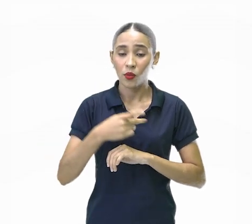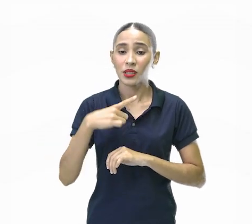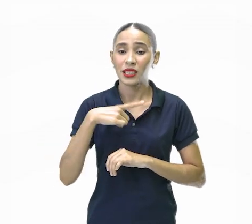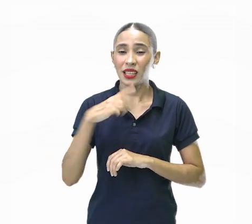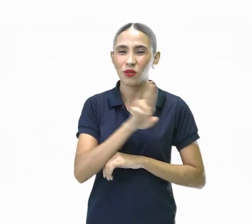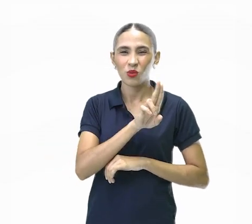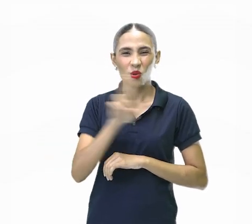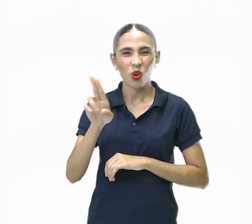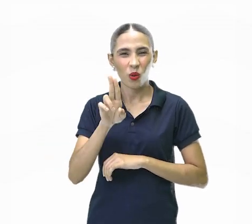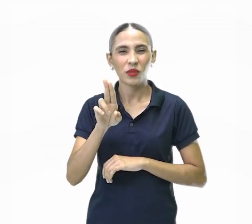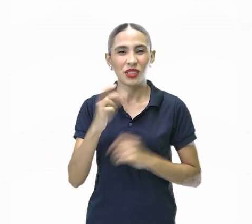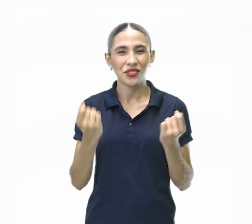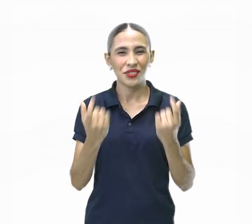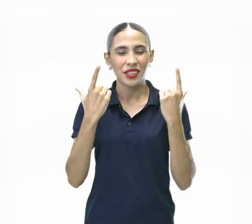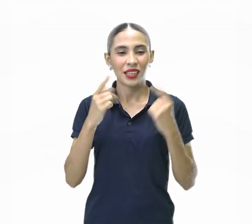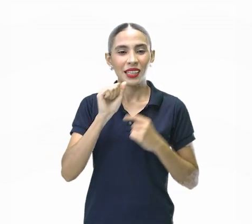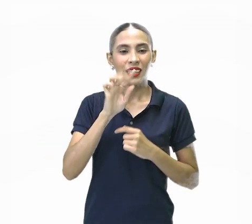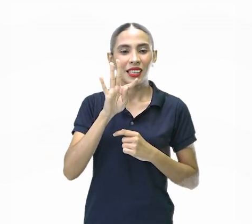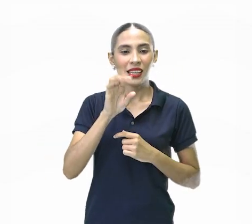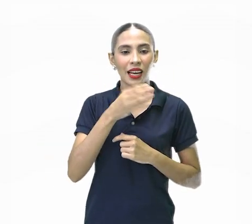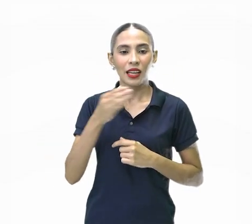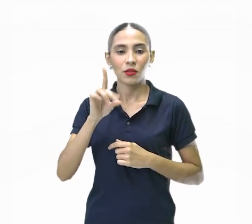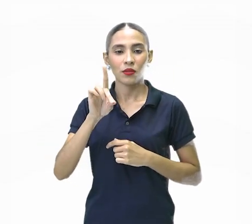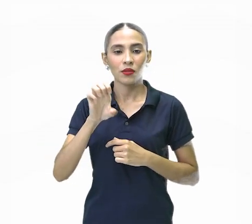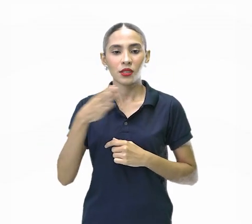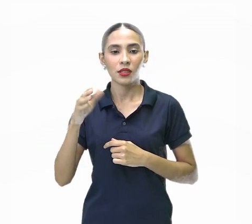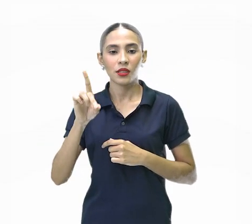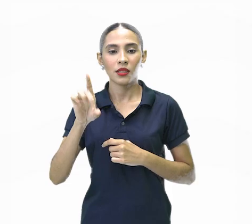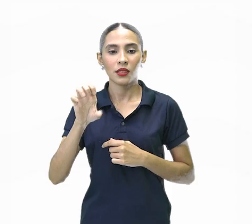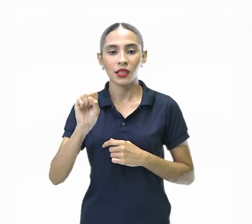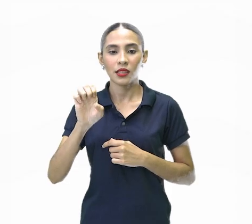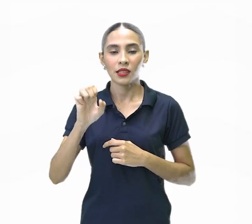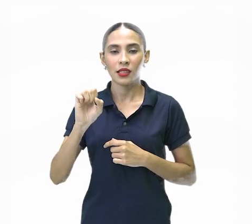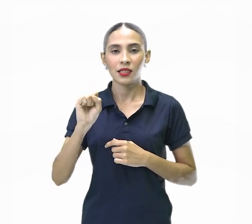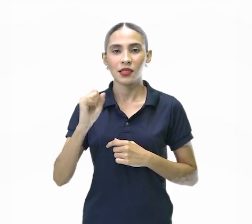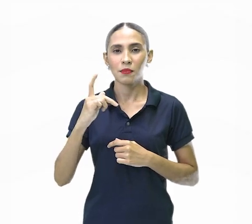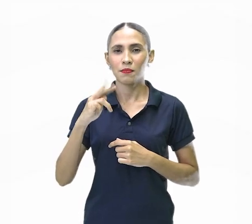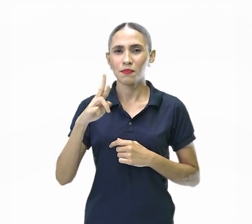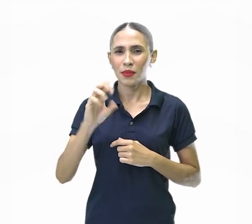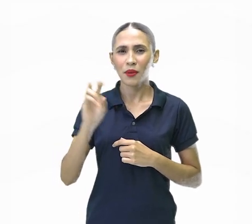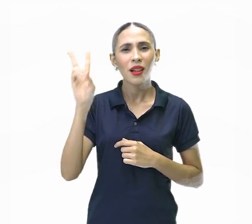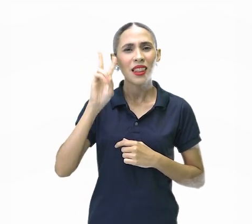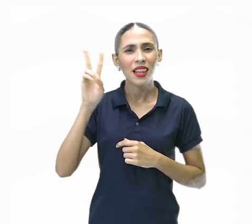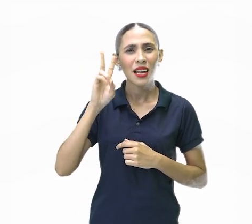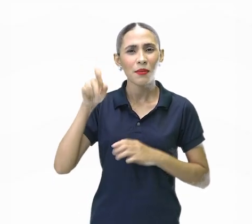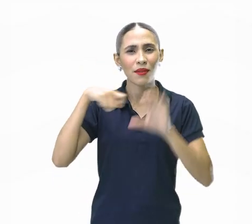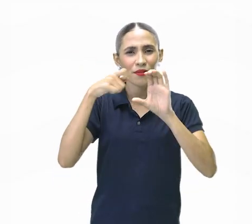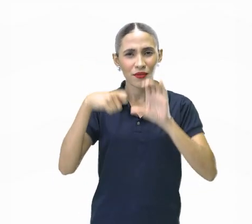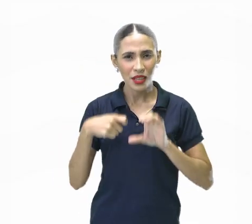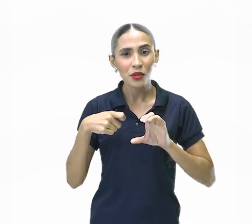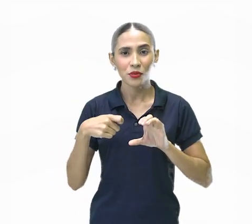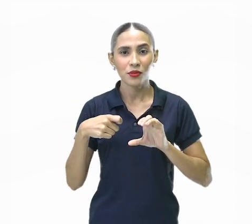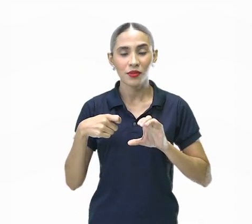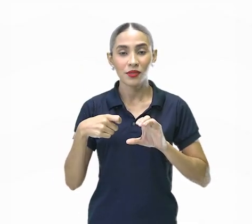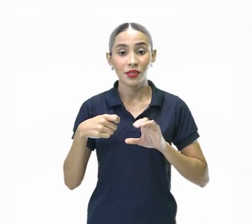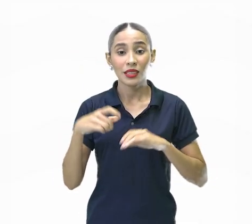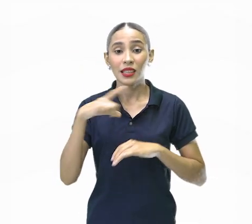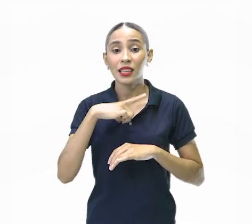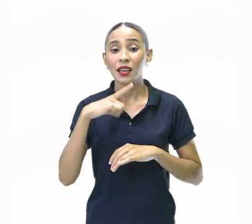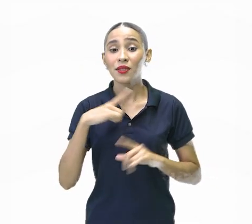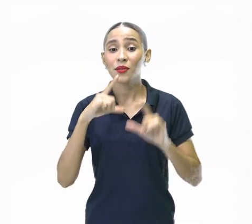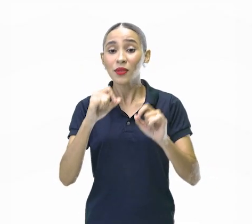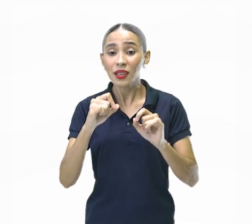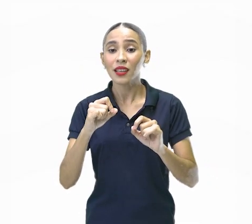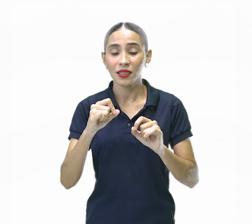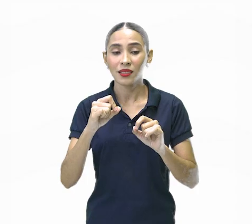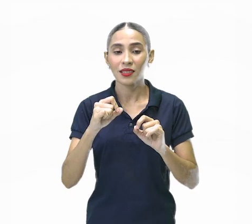veio a chamar de um ato de desespero. Lembram lá do vídeo que se falou aí do ato de desespero? Teve que